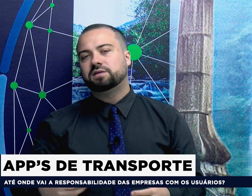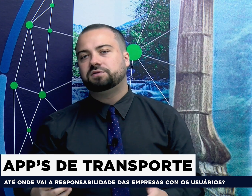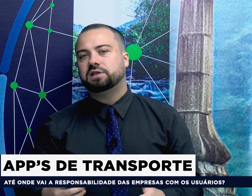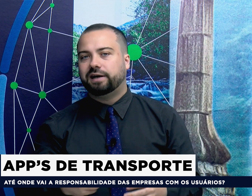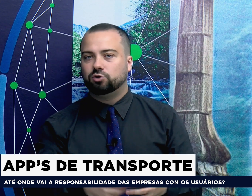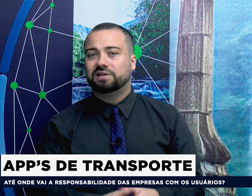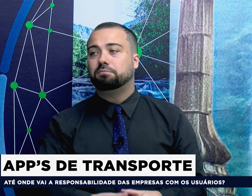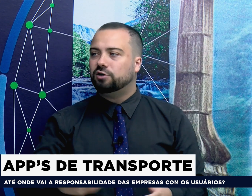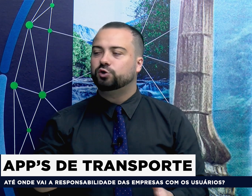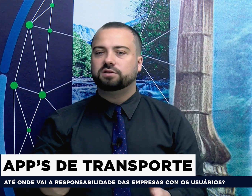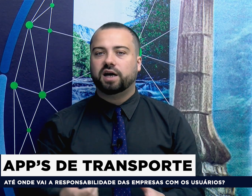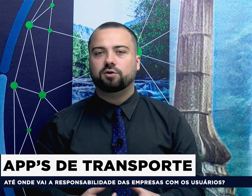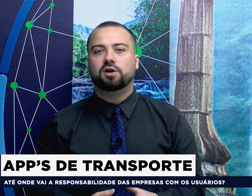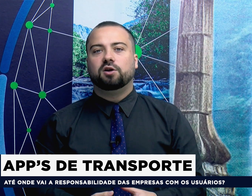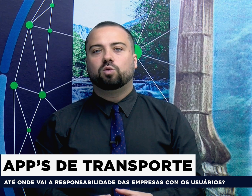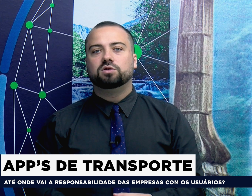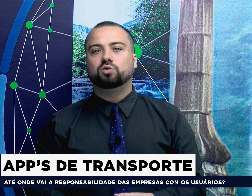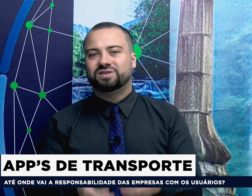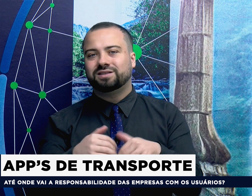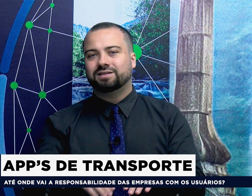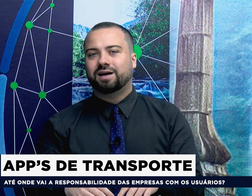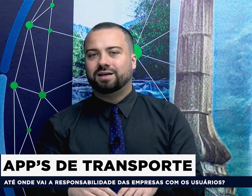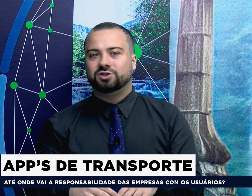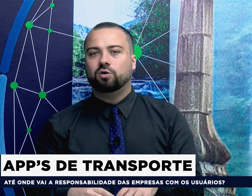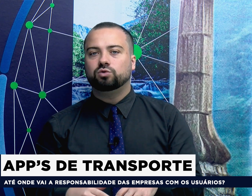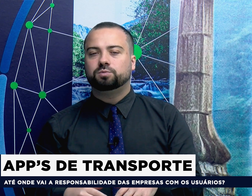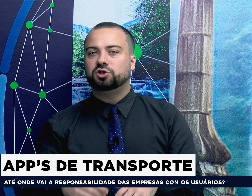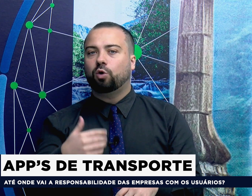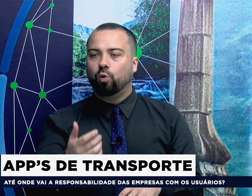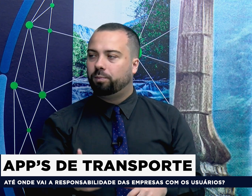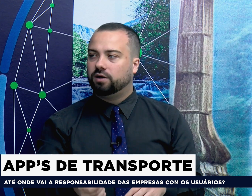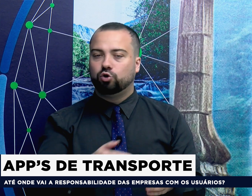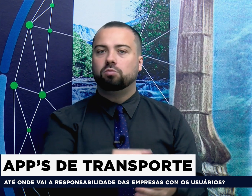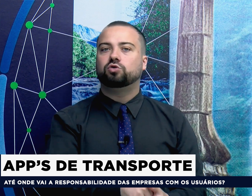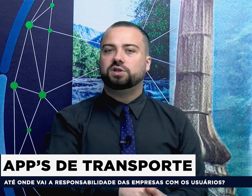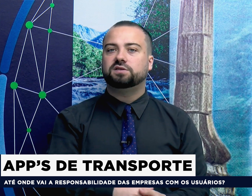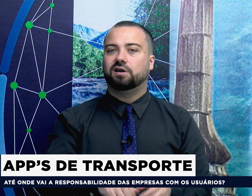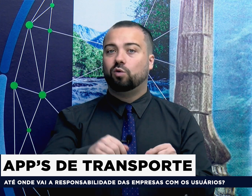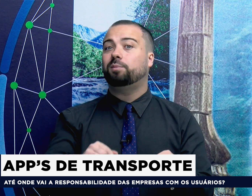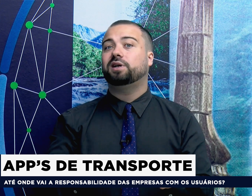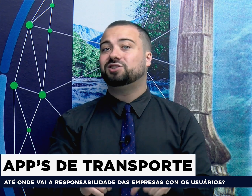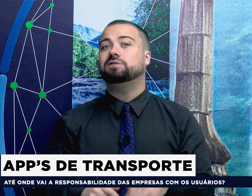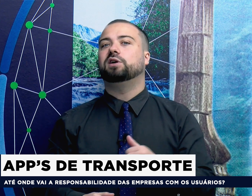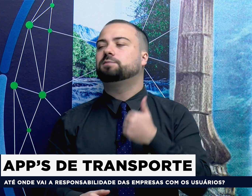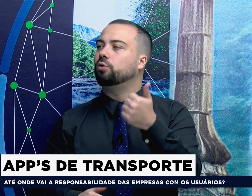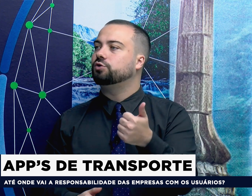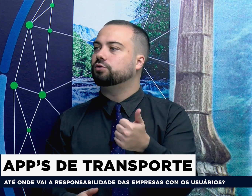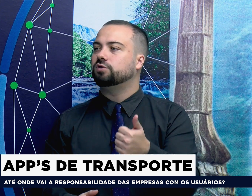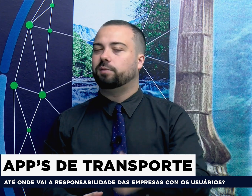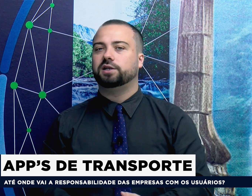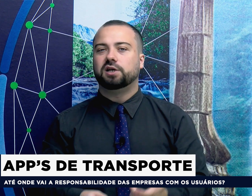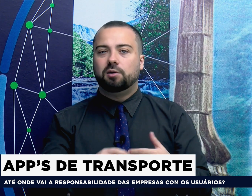digo pacificado, mas majoritário, quando se tratar de algum tipo de culpa do motorista, o aplicativo